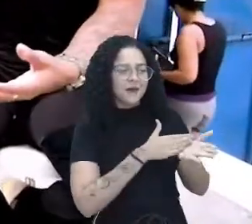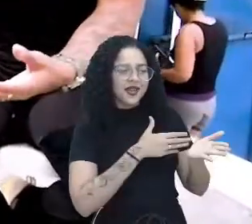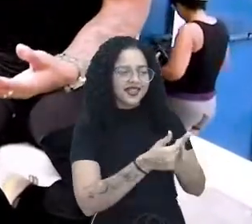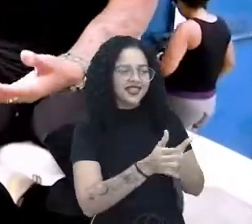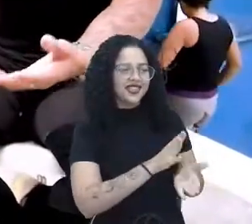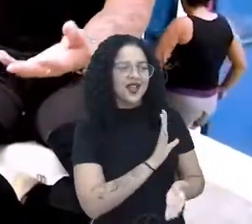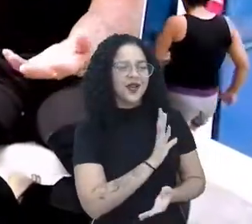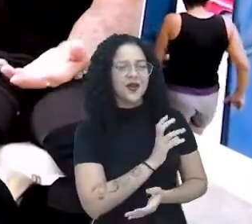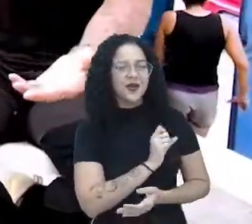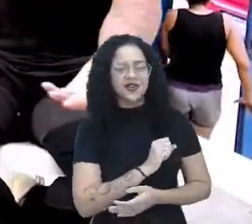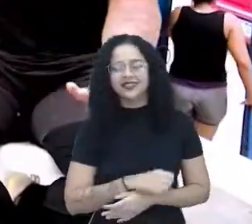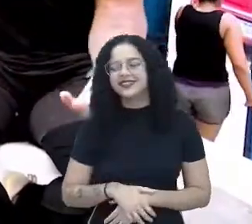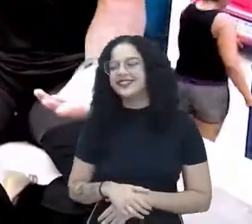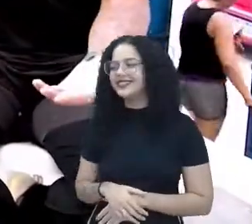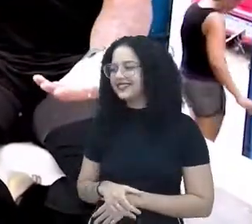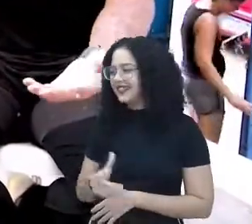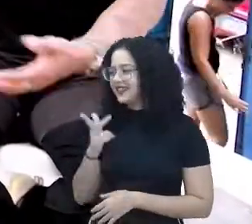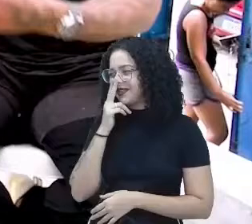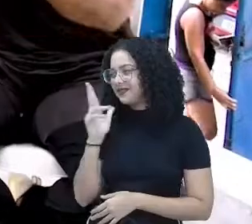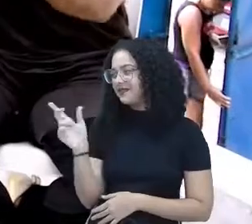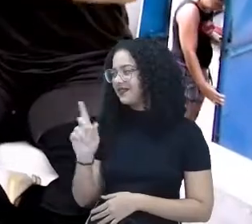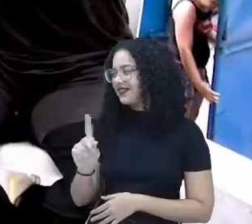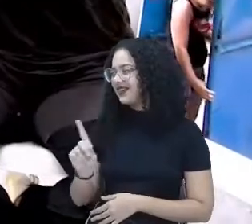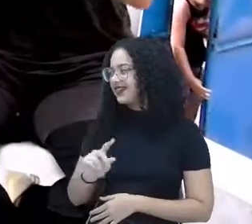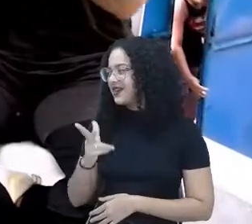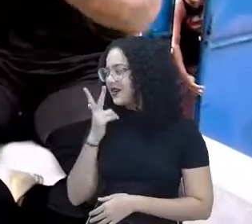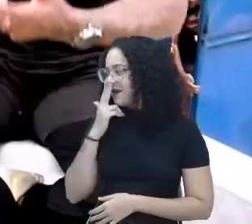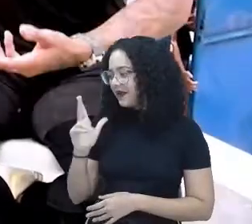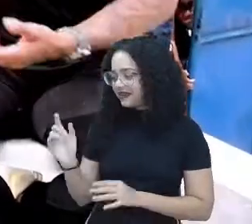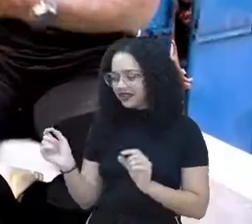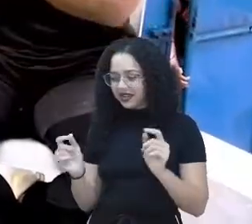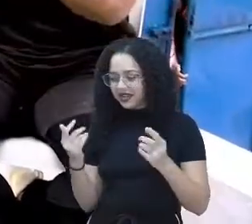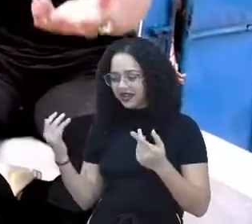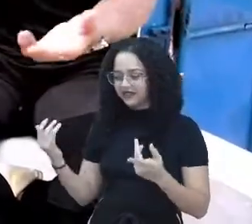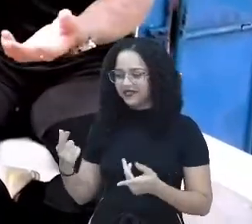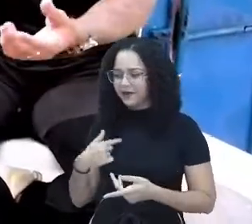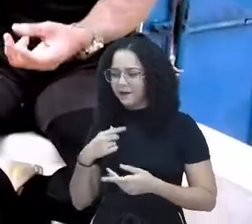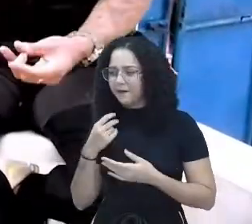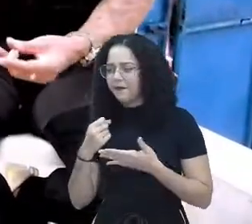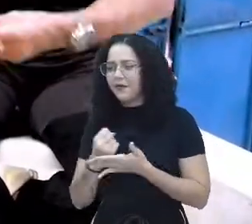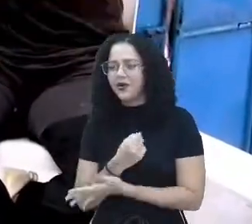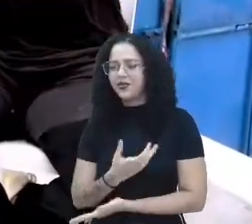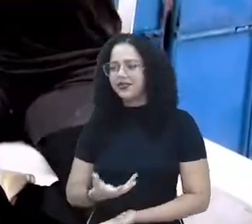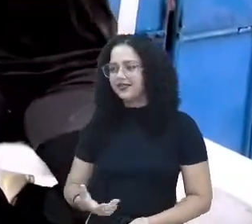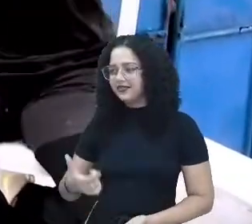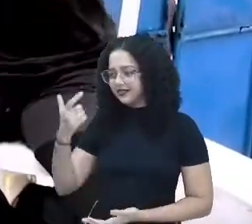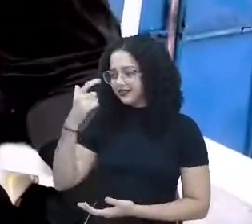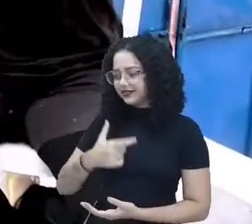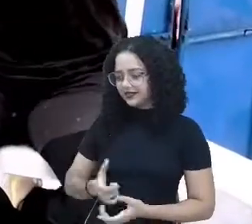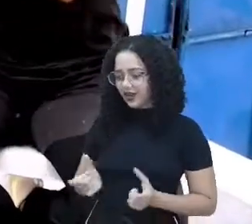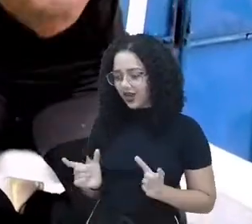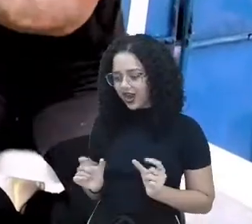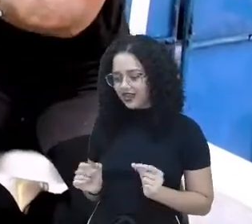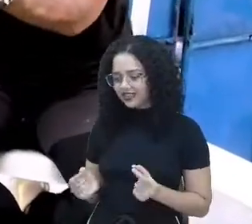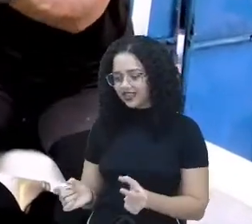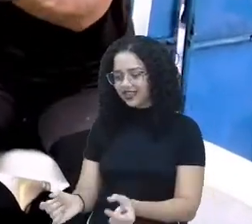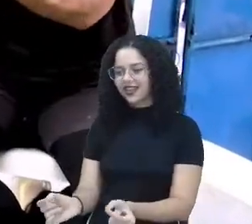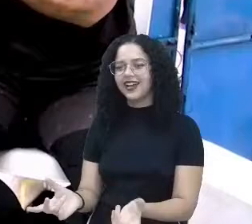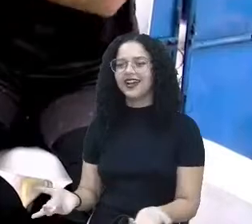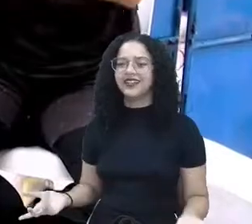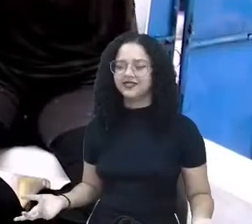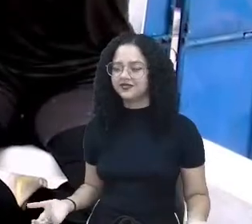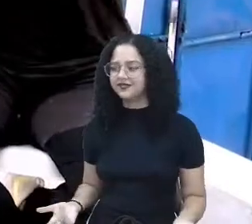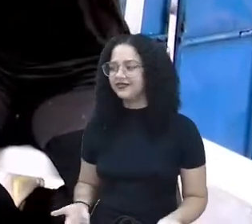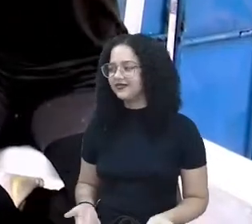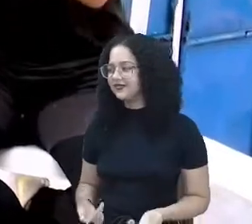As pessoas olham, mas você não parece. Você parece não sei o quê, não sei o quê. Eu digo, pô, tudo bem, mas eu sou canceriano na essência, pô.